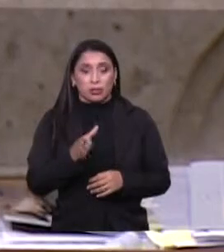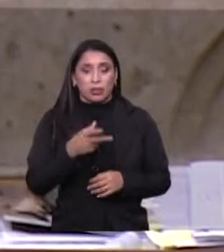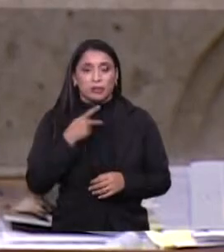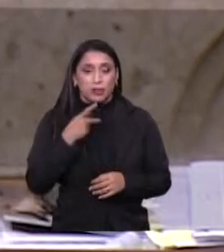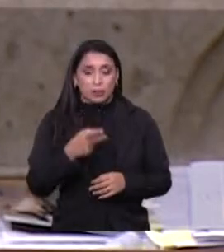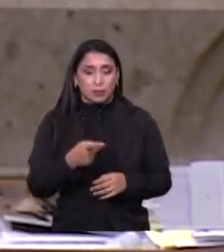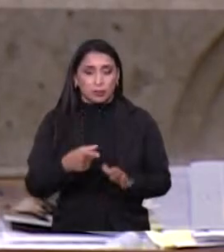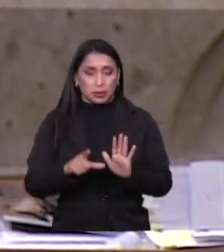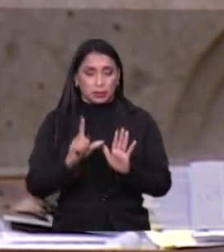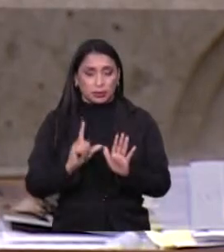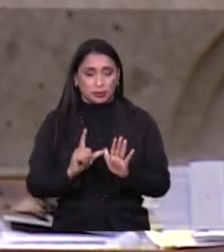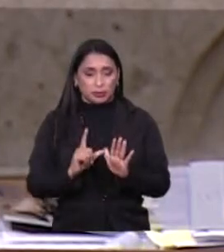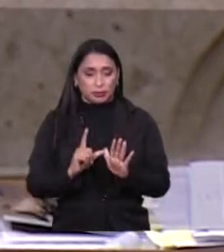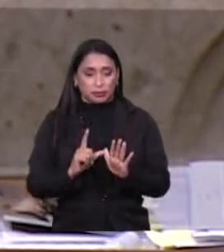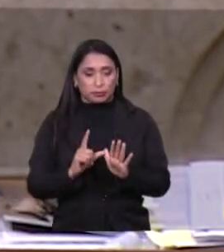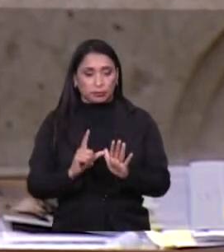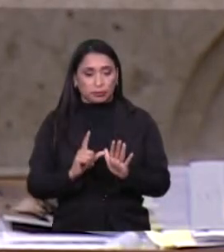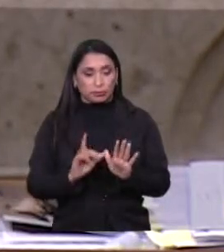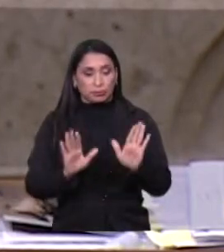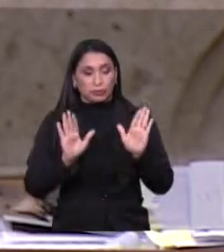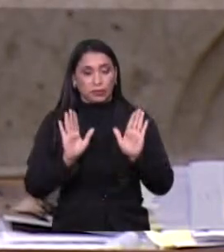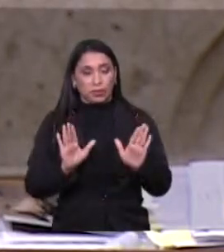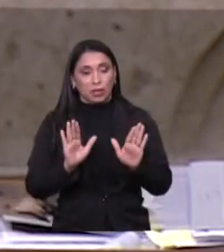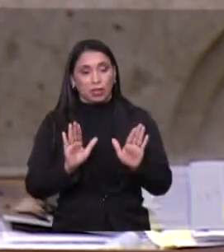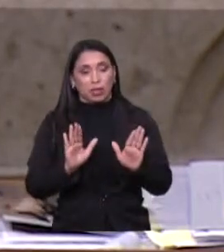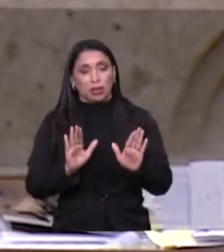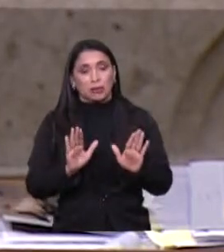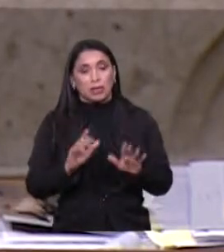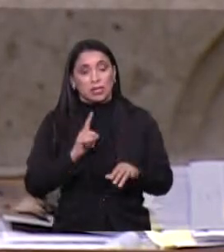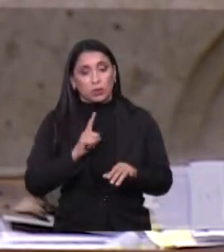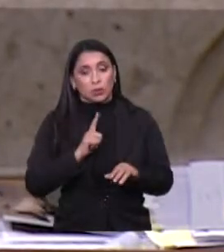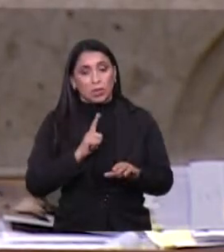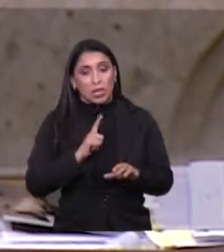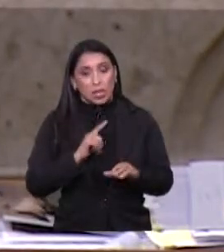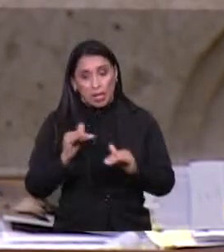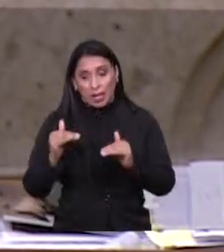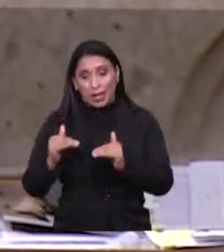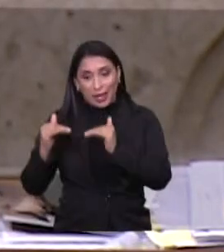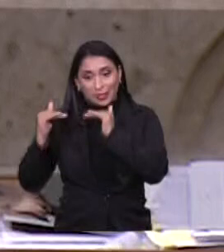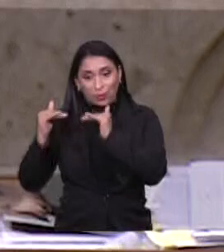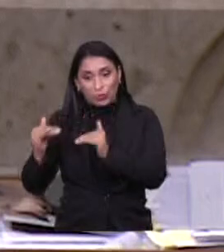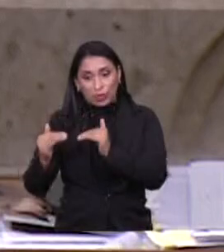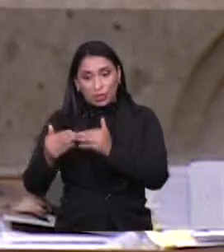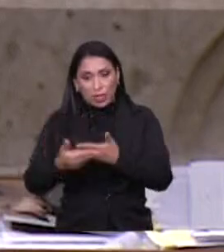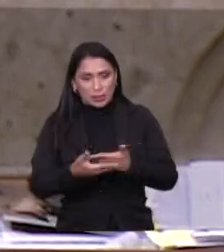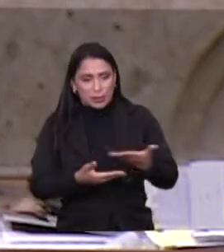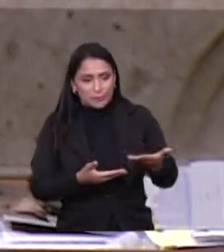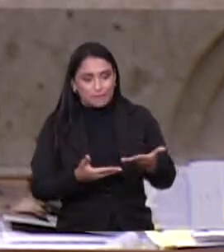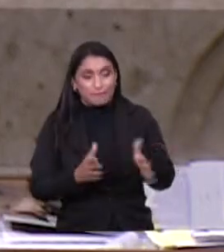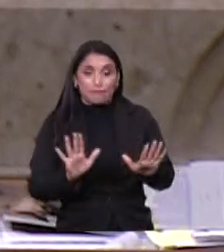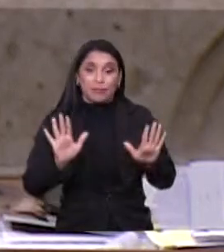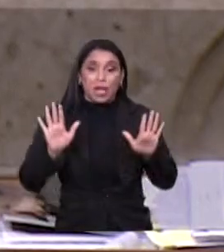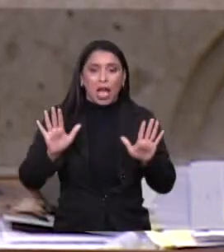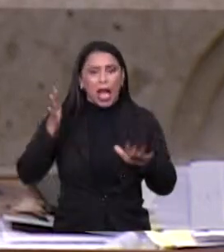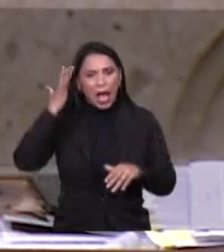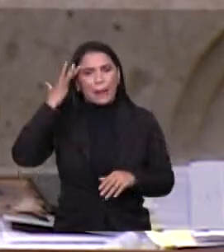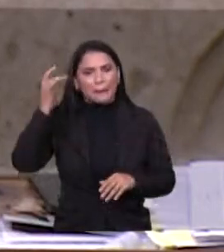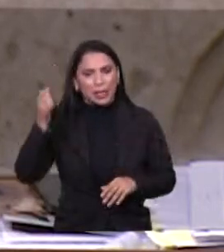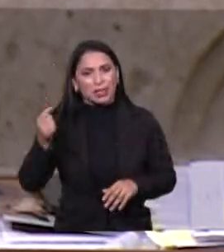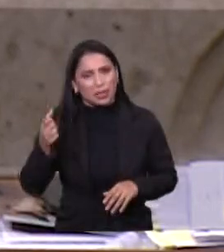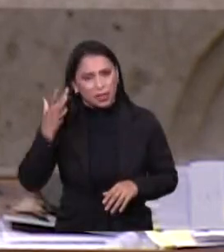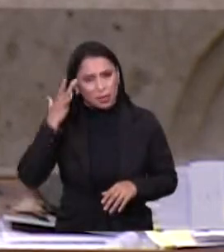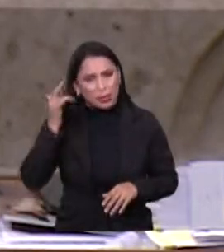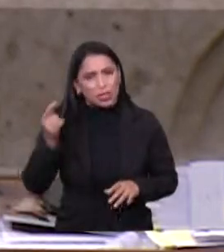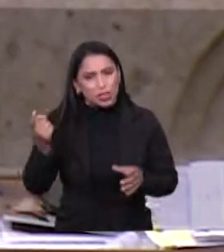conversando anteriormente. Exatamente. E sim as relações internas das autoridades. Né? Então, quem sabe, se é o caso, voltamos